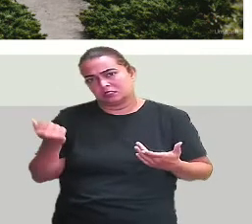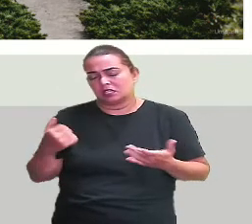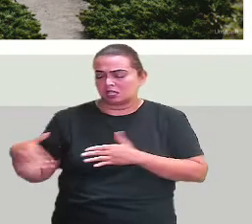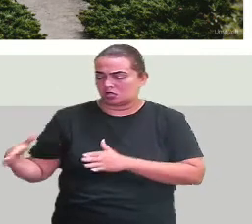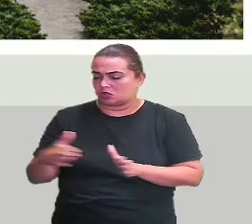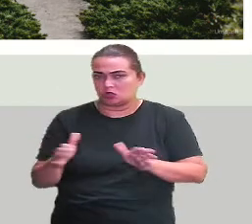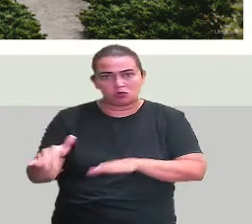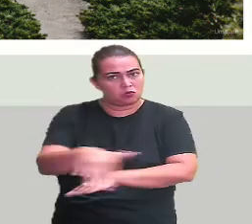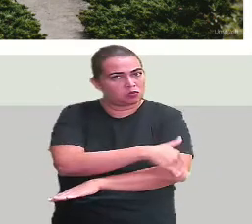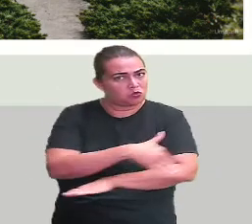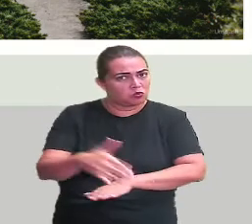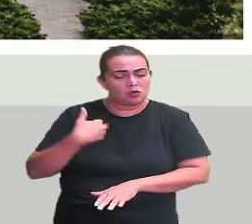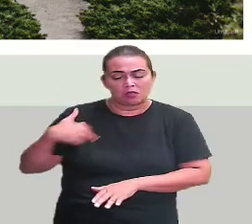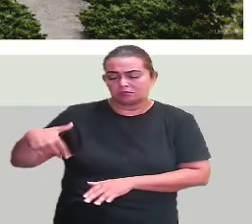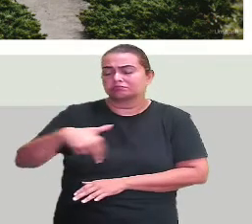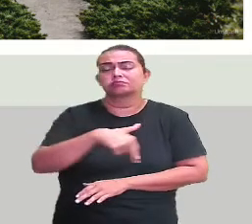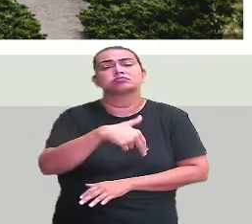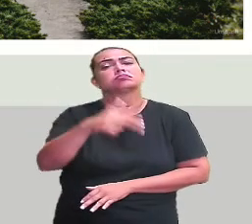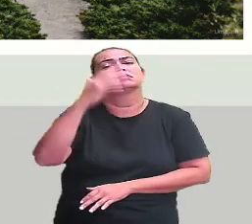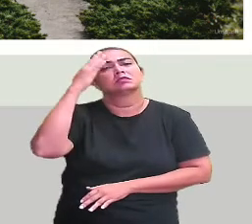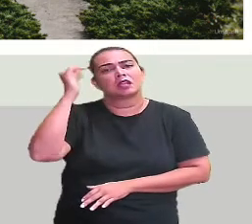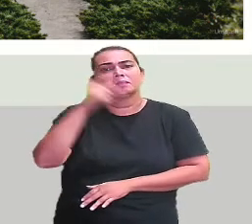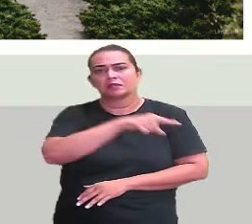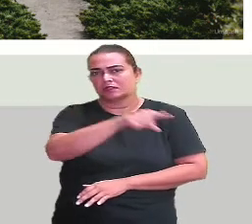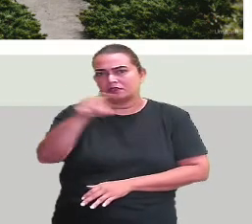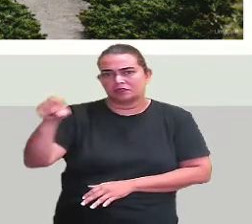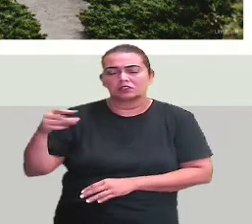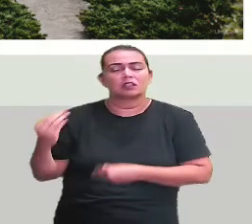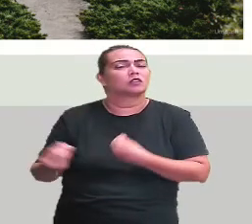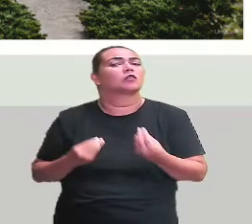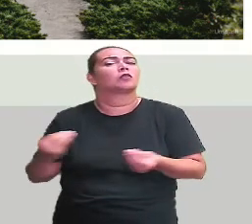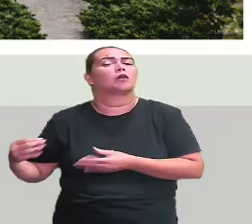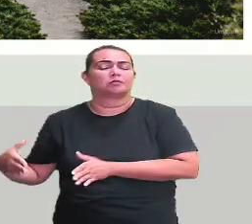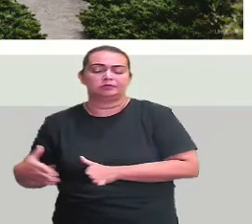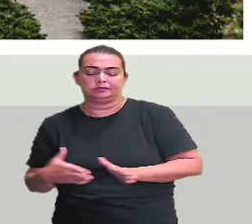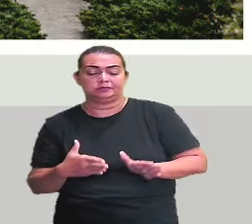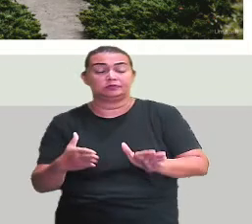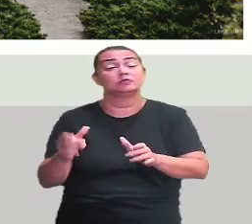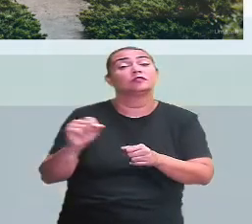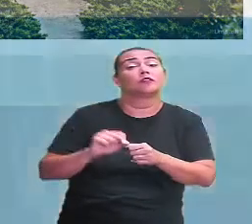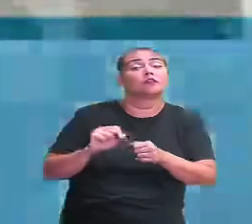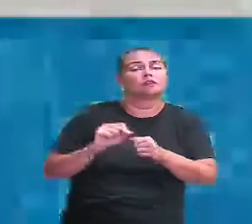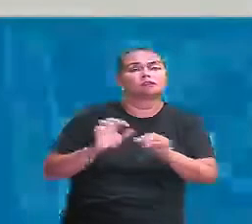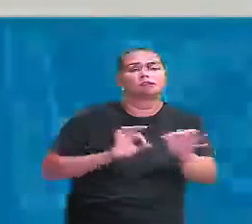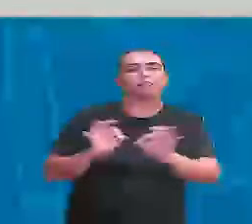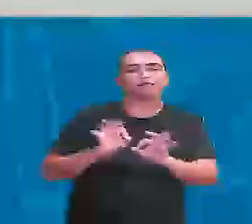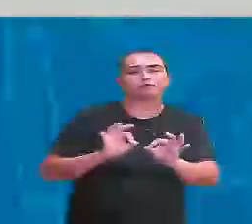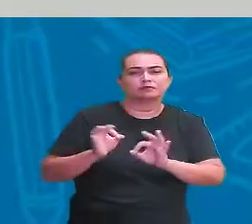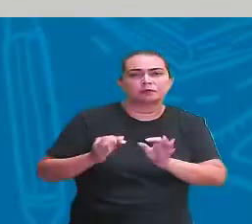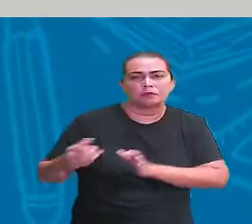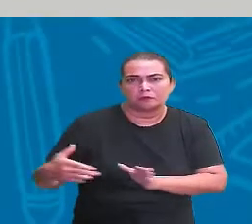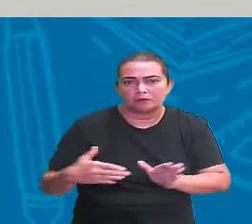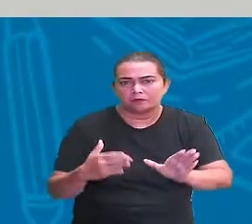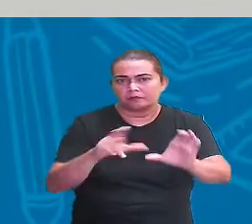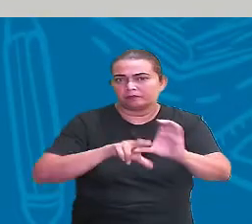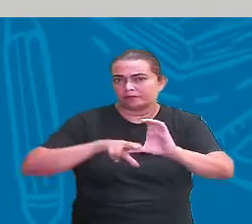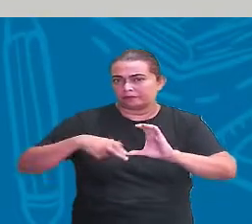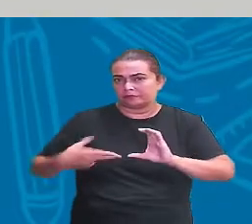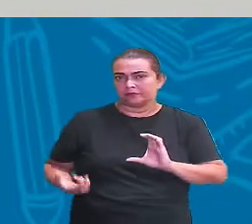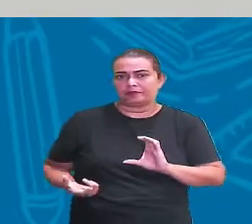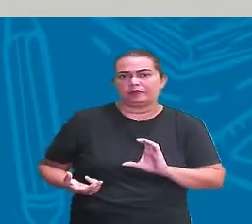rua, por onde eu ando. Então, se você fosse desenhar um trajeto, certo? Um croquis